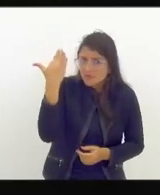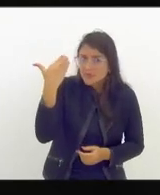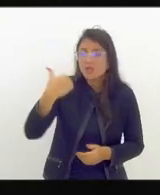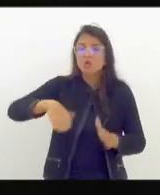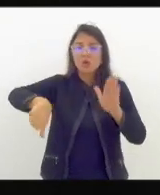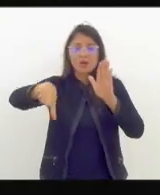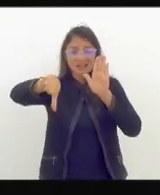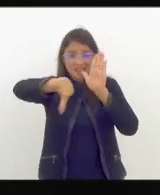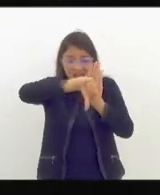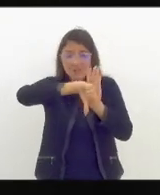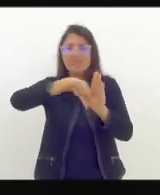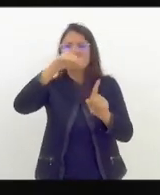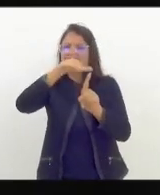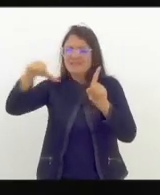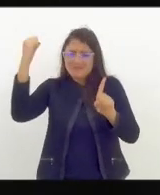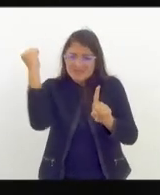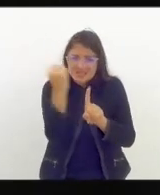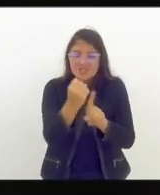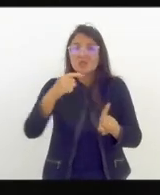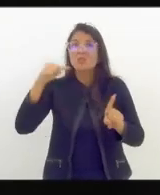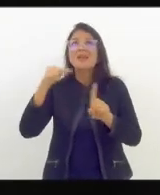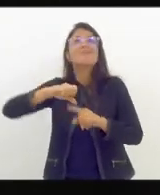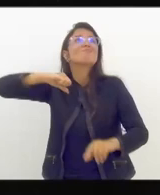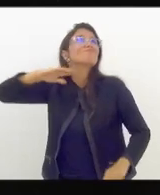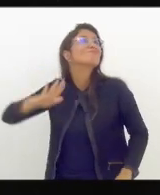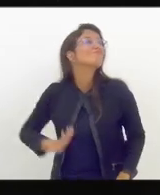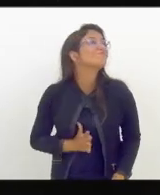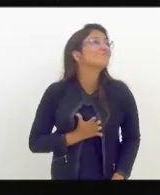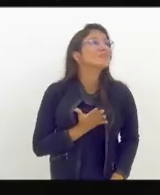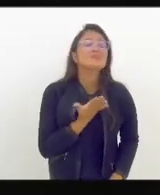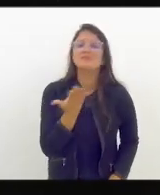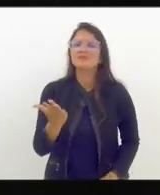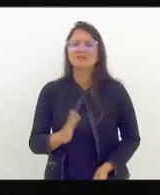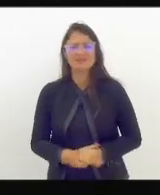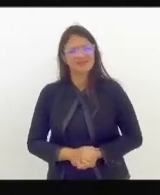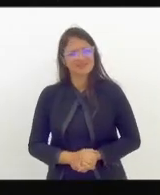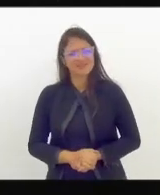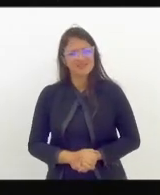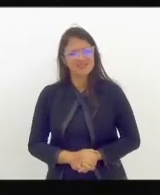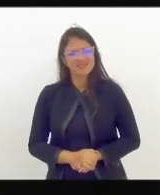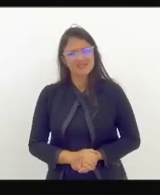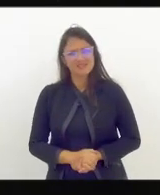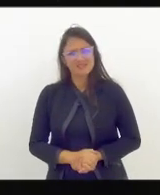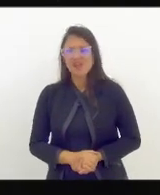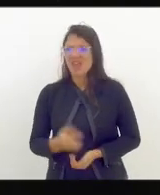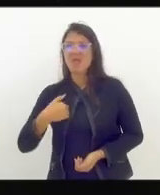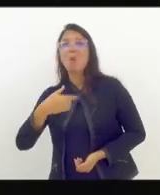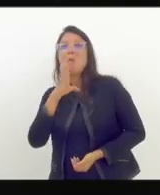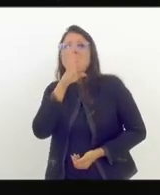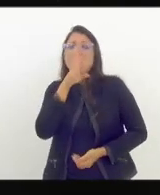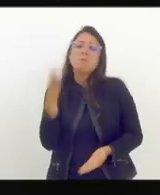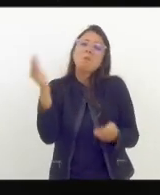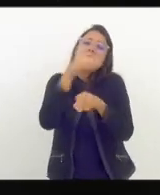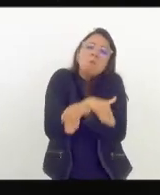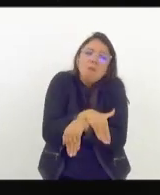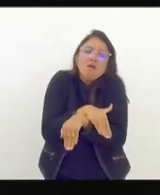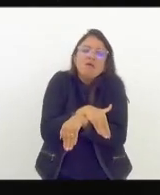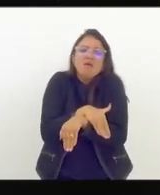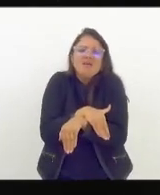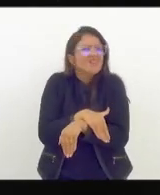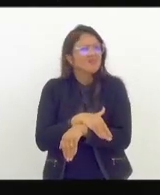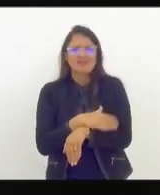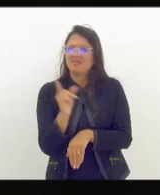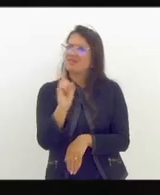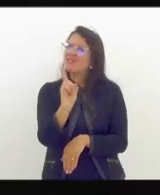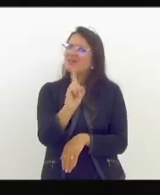hediondo. O que nós vamos esperar com uma situação como essa? Eu não posso me calar diante de uma situação, de um